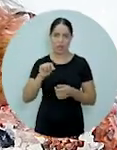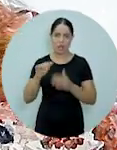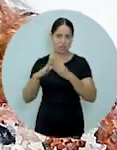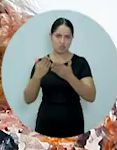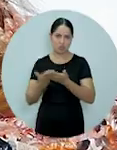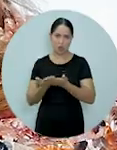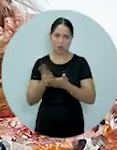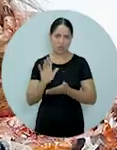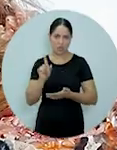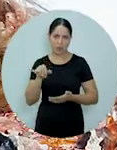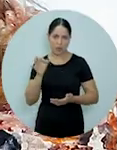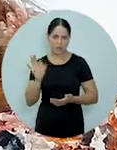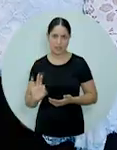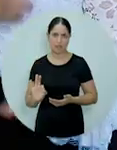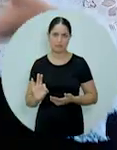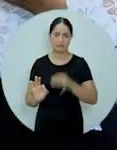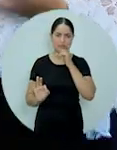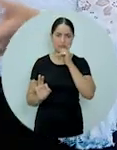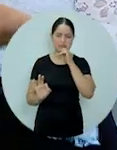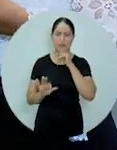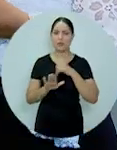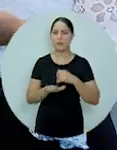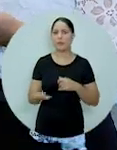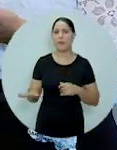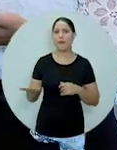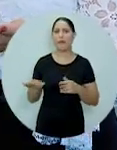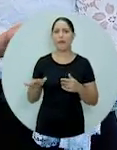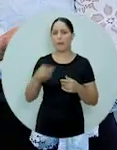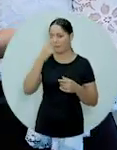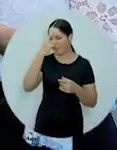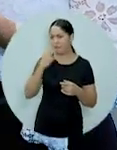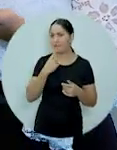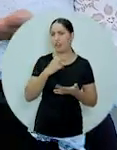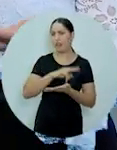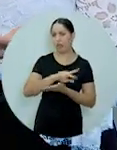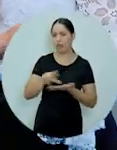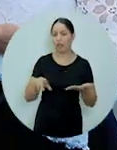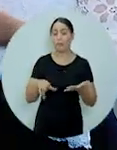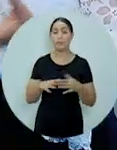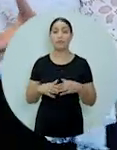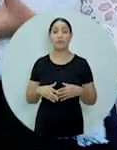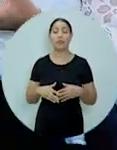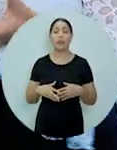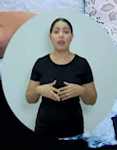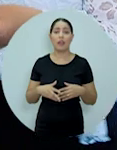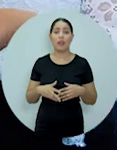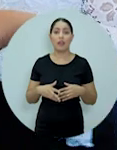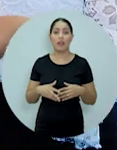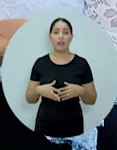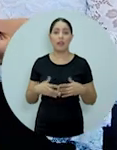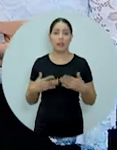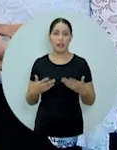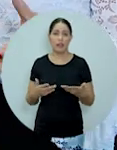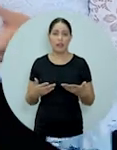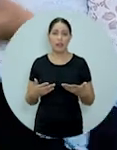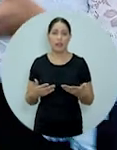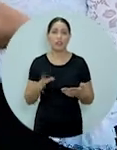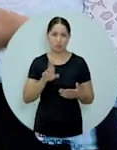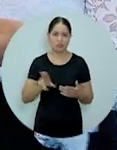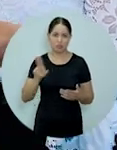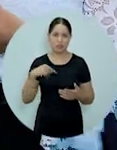é adequada para aquela criança, e quando a gente fala da criança, tem perfil de escola, localidade, enfim, uma série